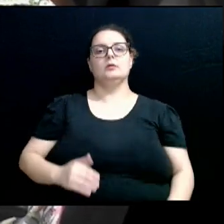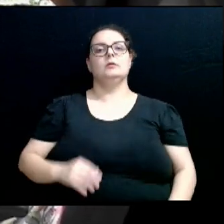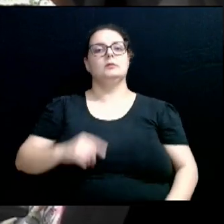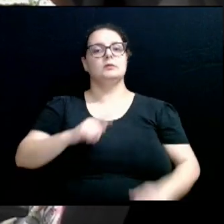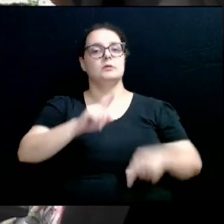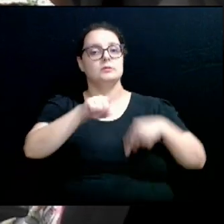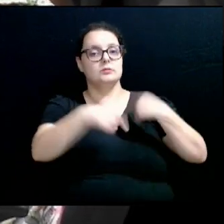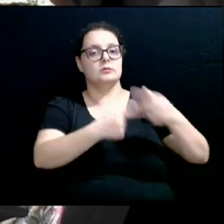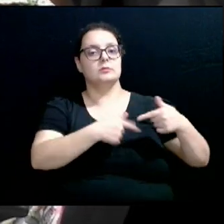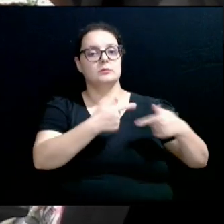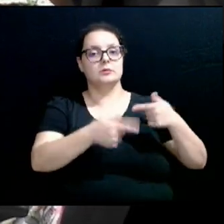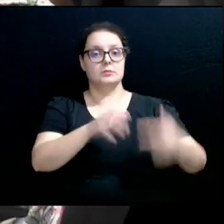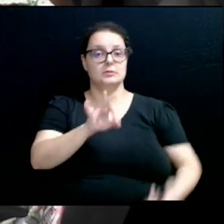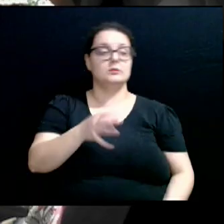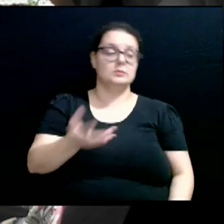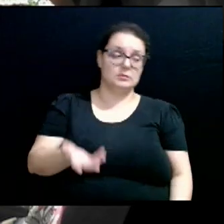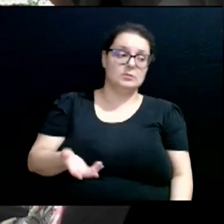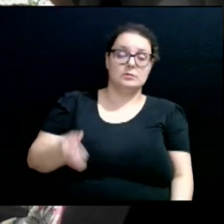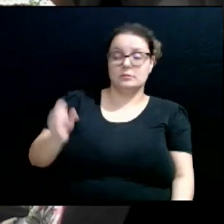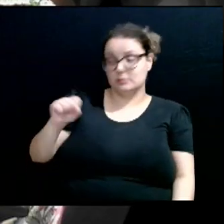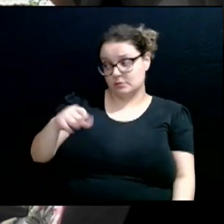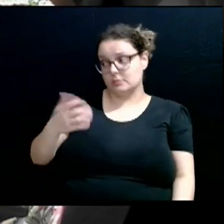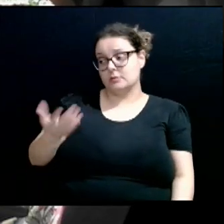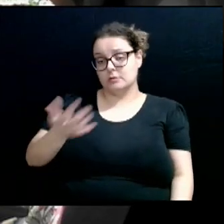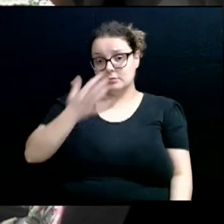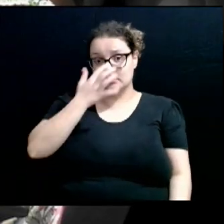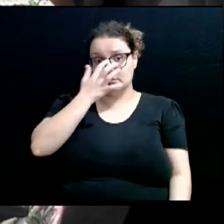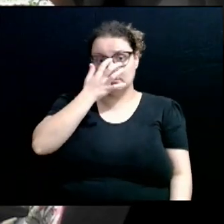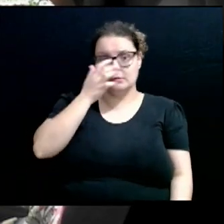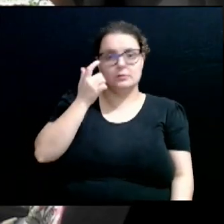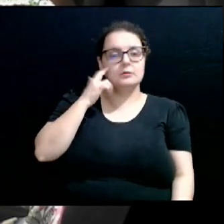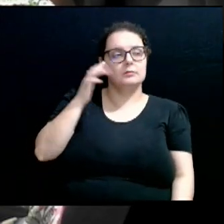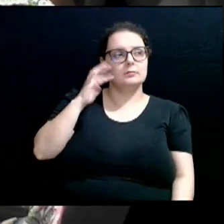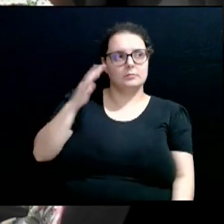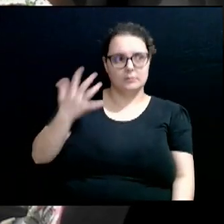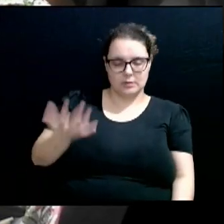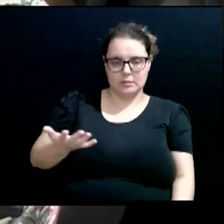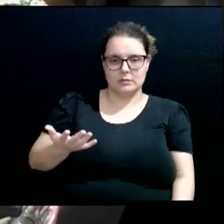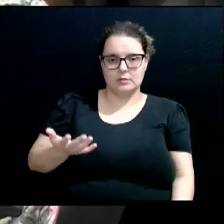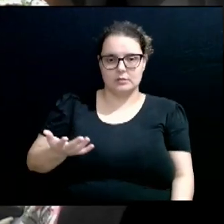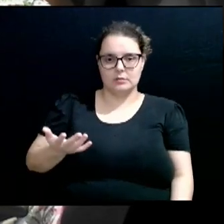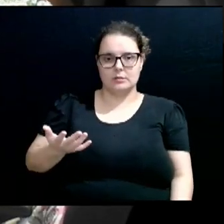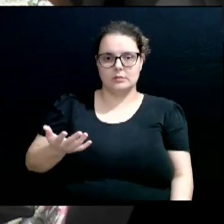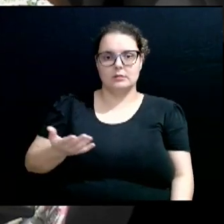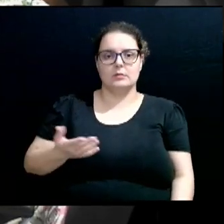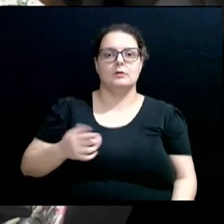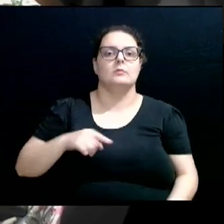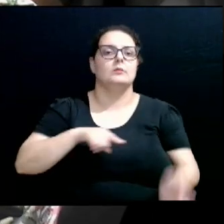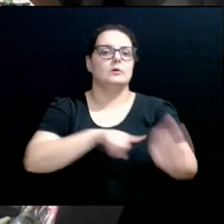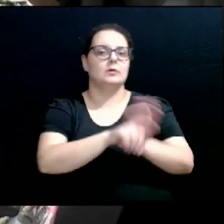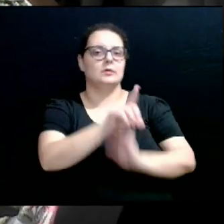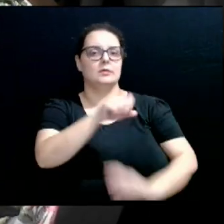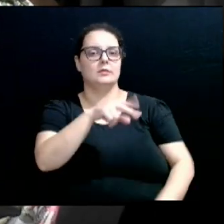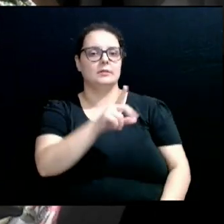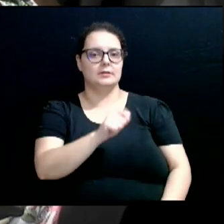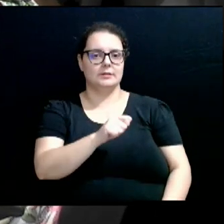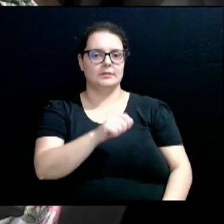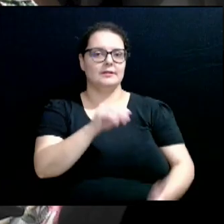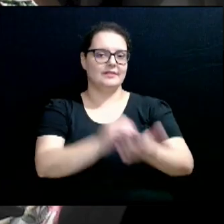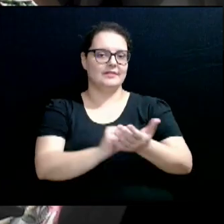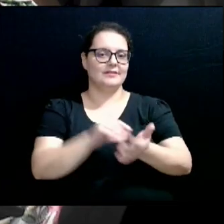dúvida, né? Sim. Então, pensando nisso, tendo isso em mente, agora eu vou para você, Danda, a última pergunta para Valéria. O que